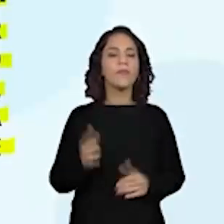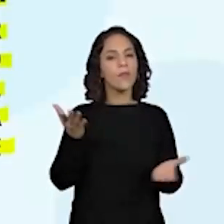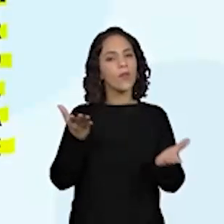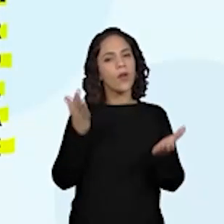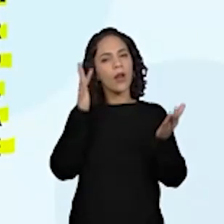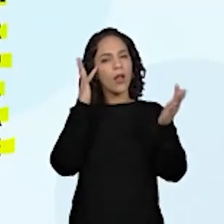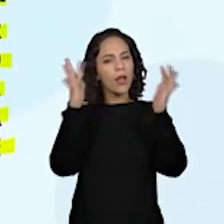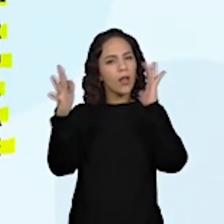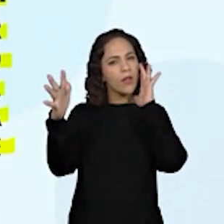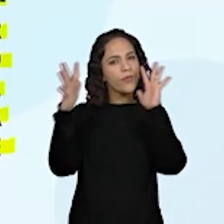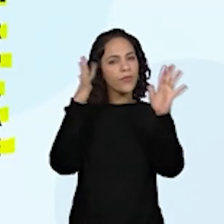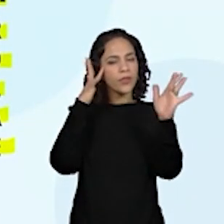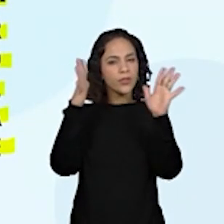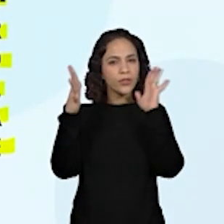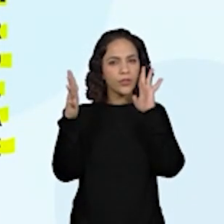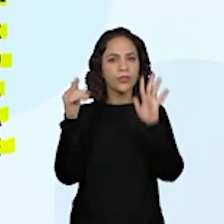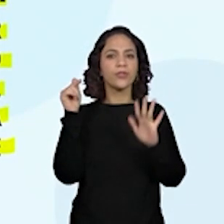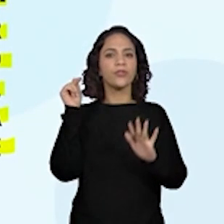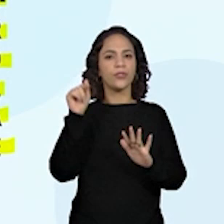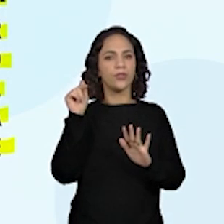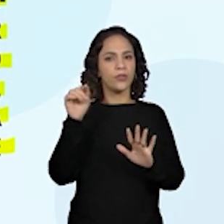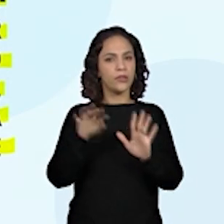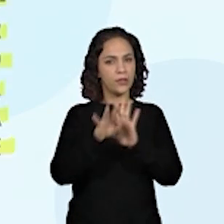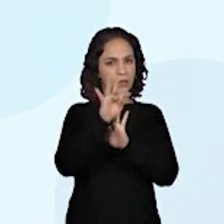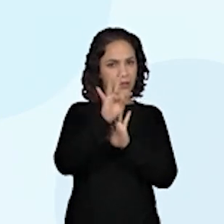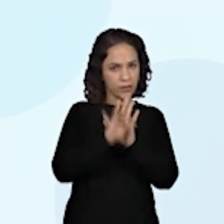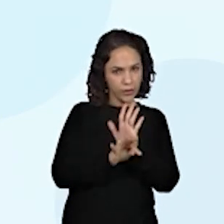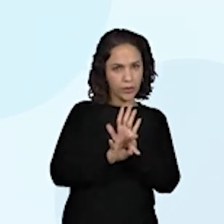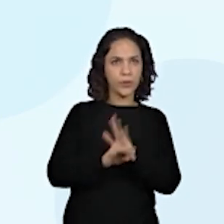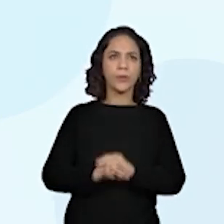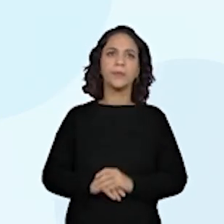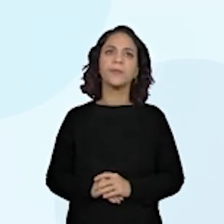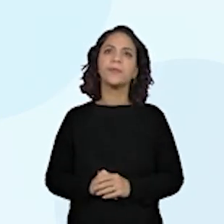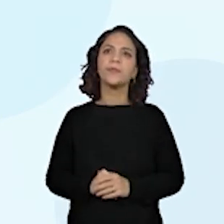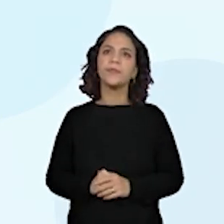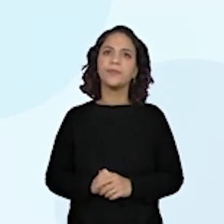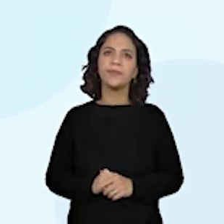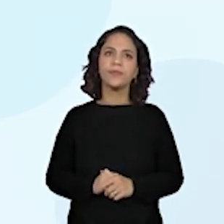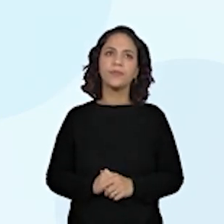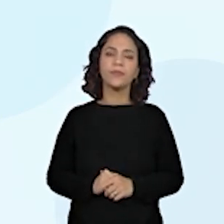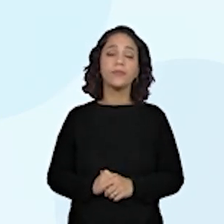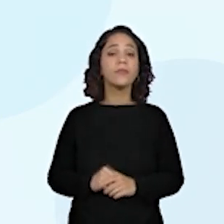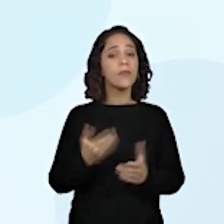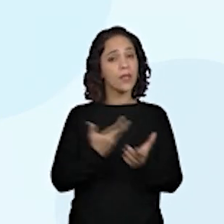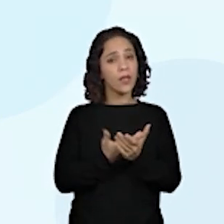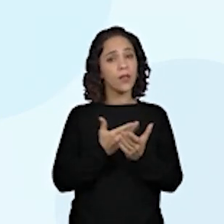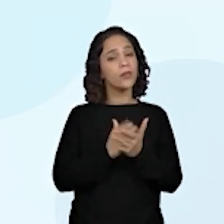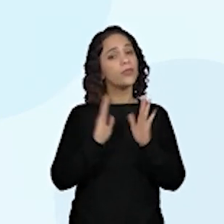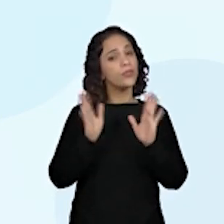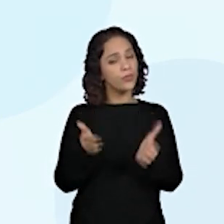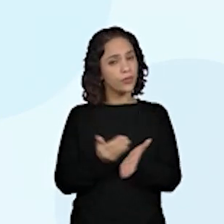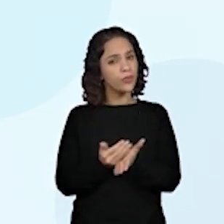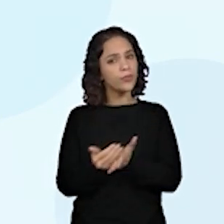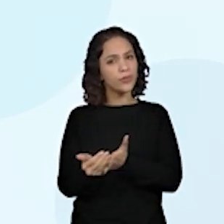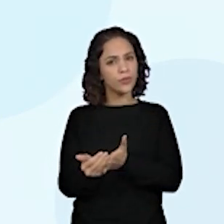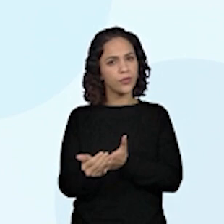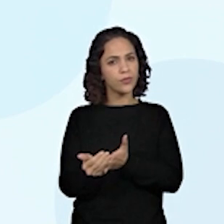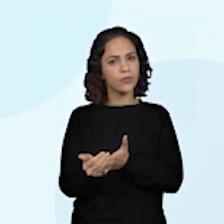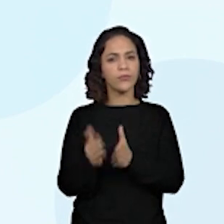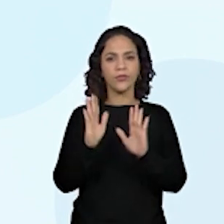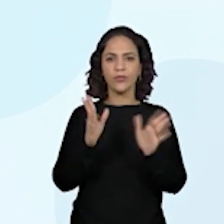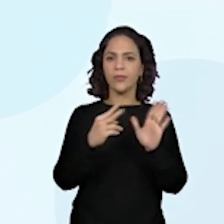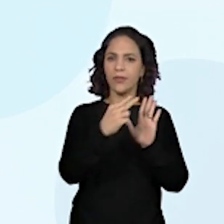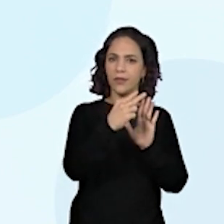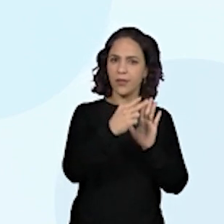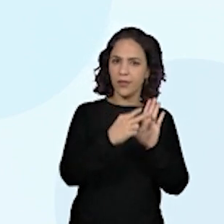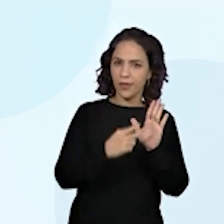refletir ainda sobre esses textos. A aula já começou, já fizemos a leitura